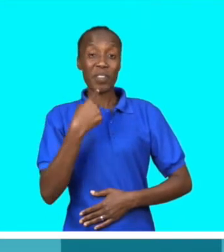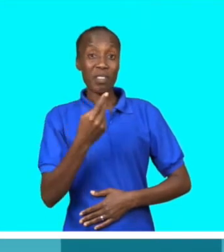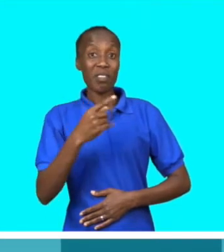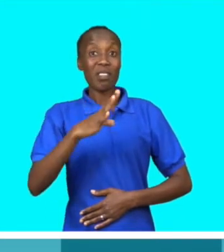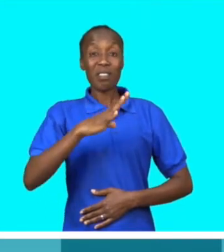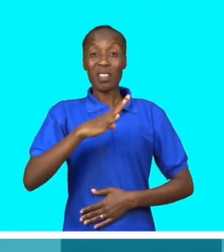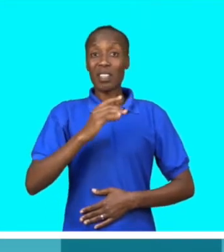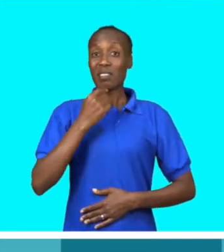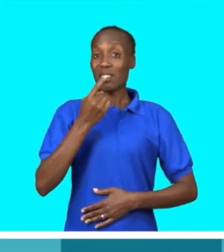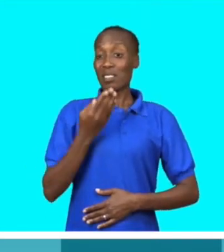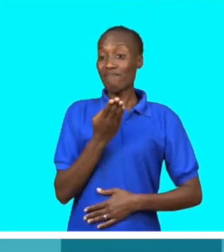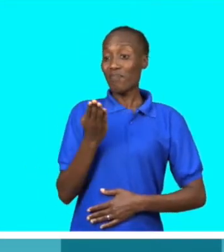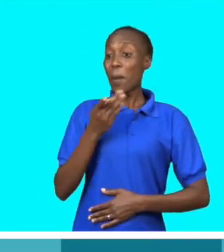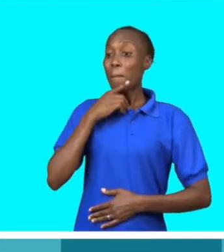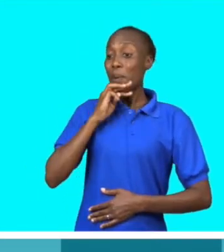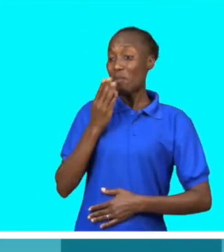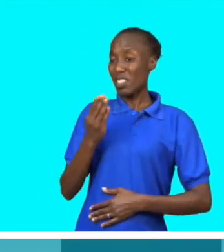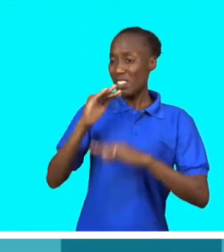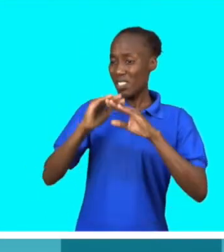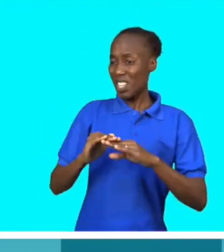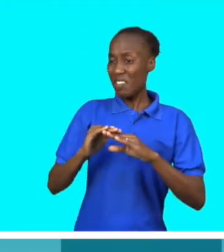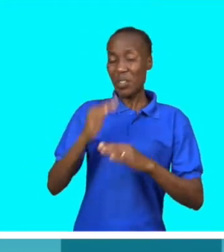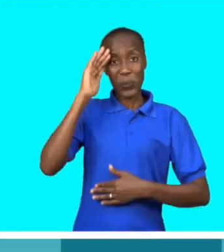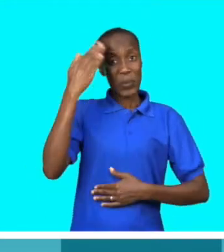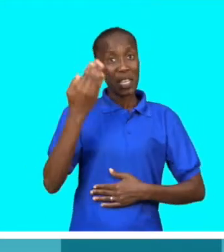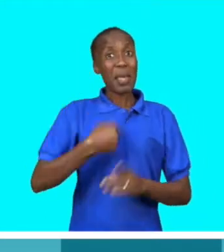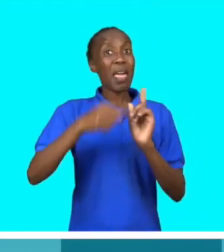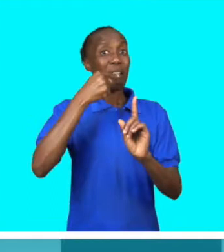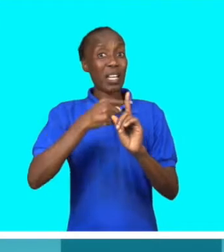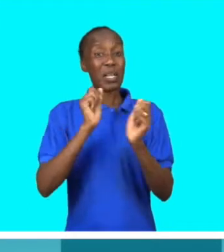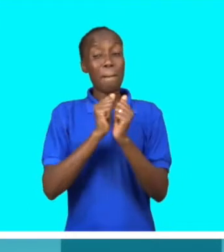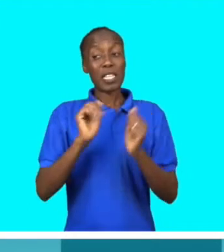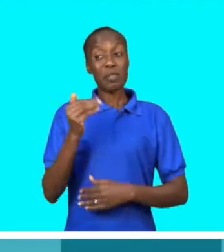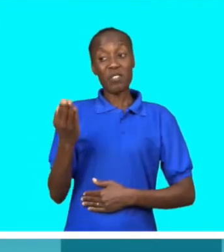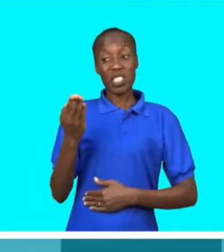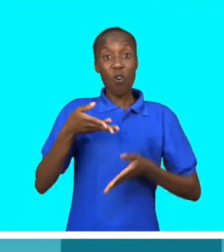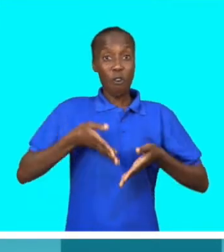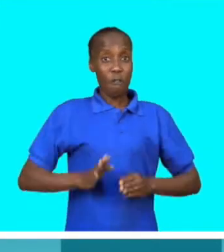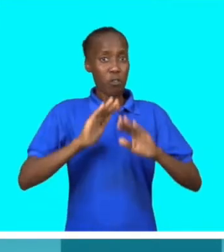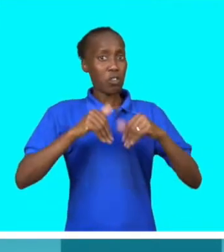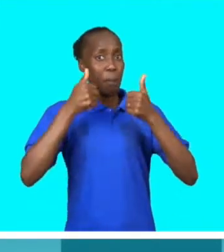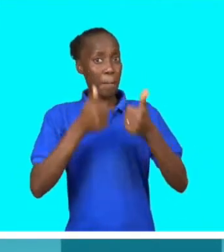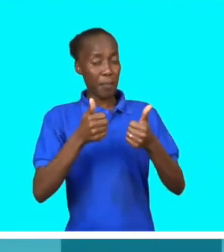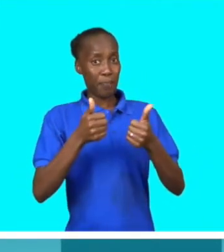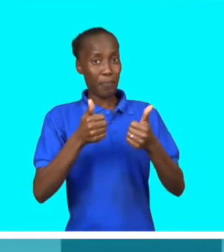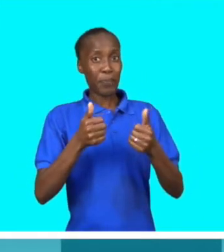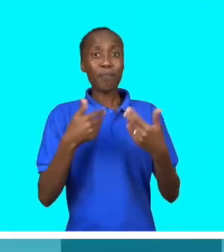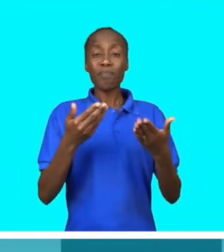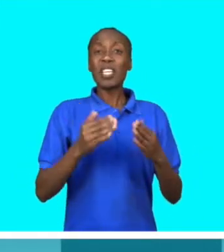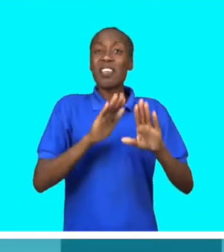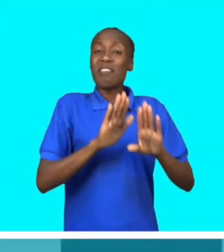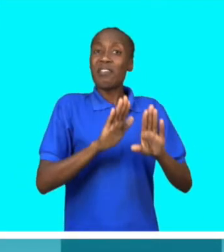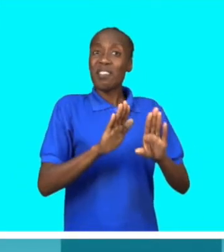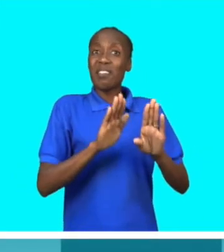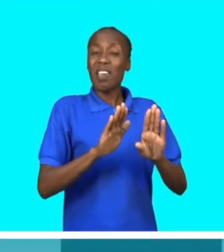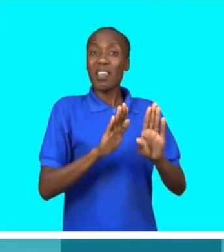e diz, vocês tiveram, não sei qual é a igreja, qual é que não é, mas... para vocês, vosso filho vai ficar bem. Da